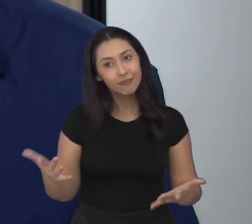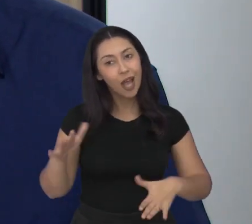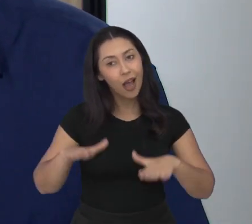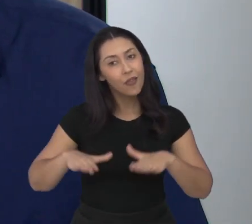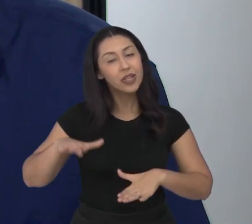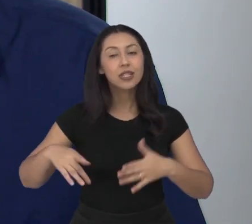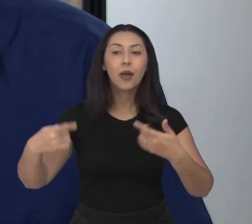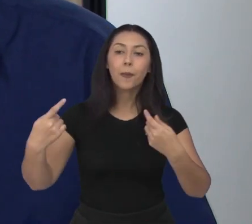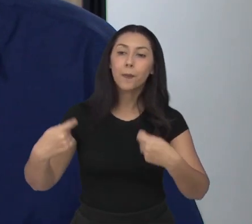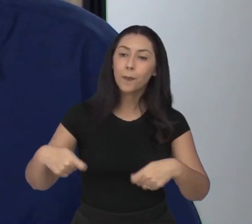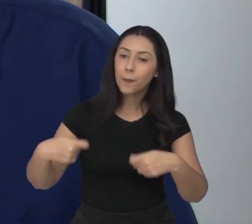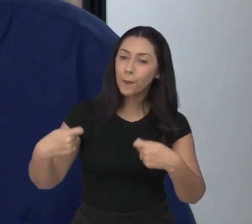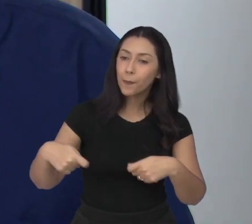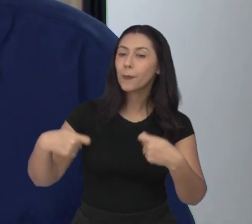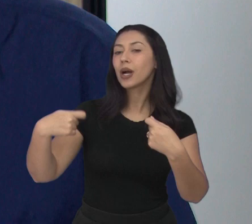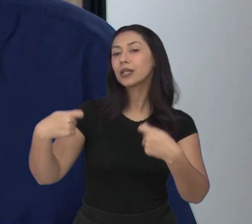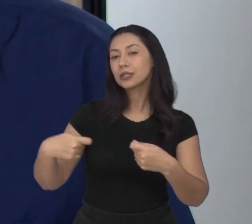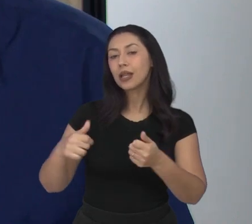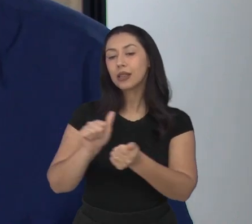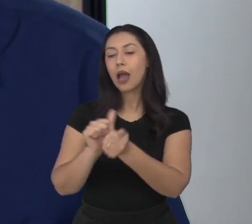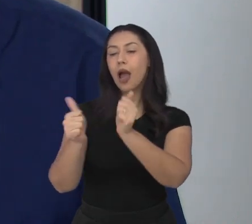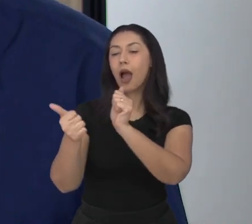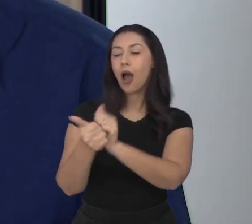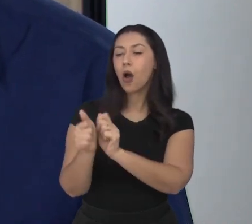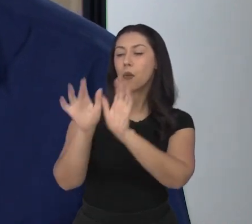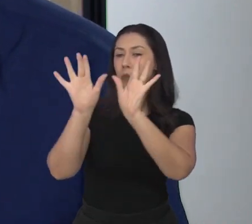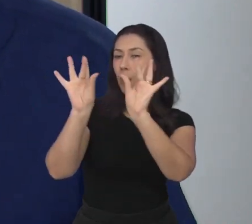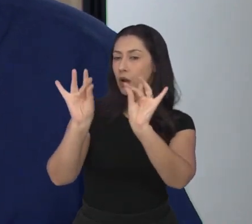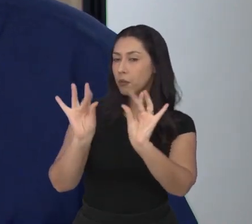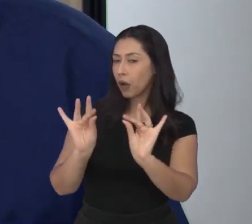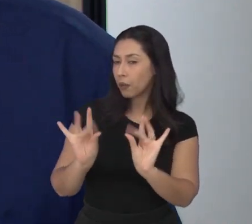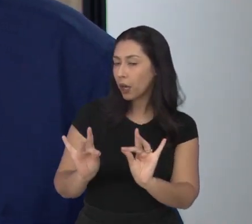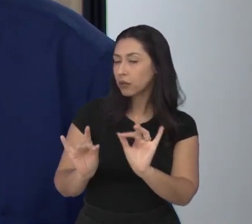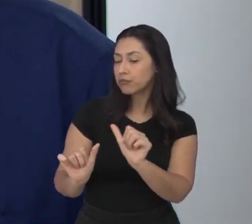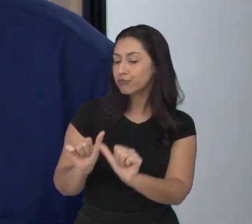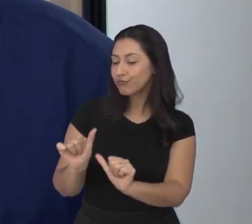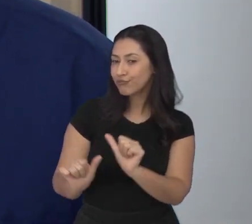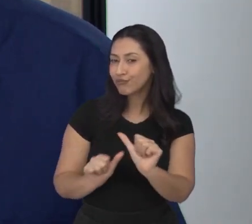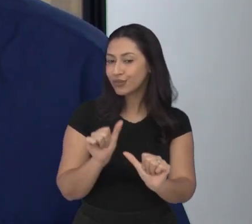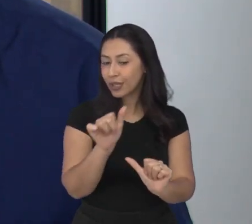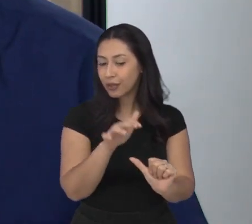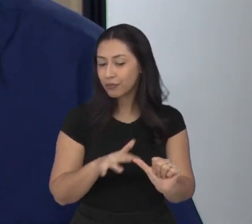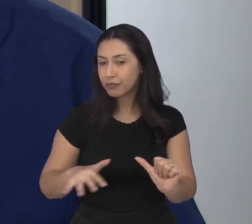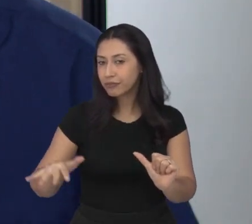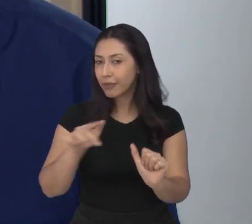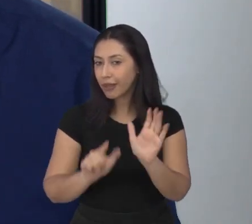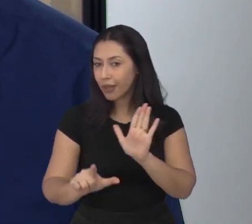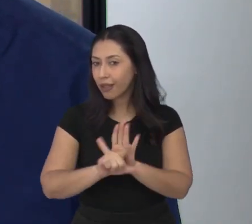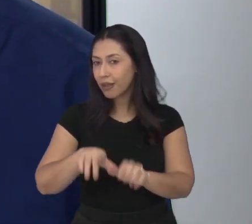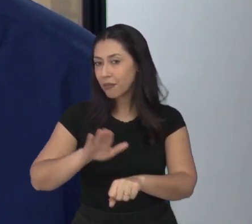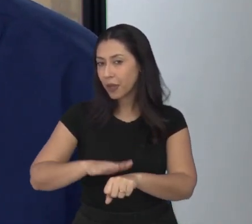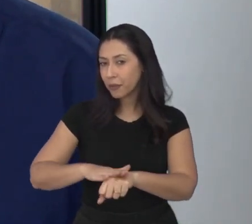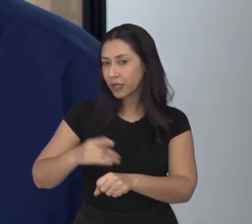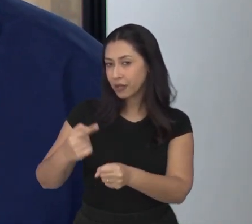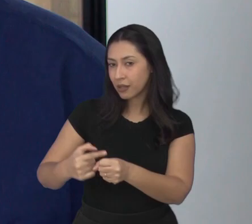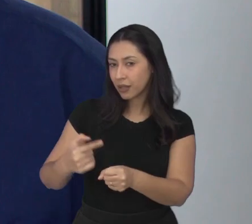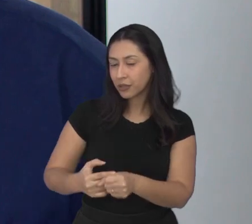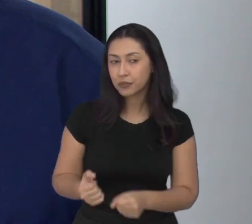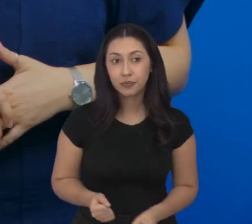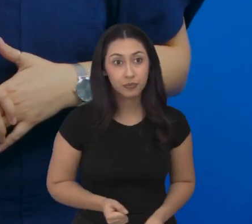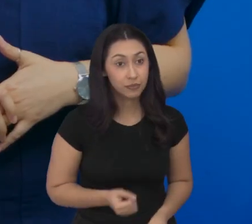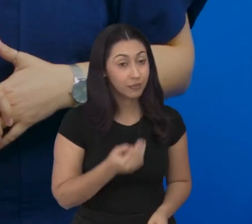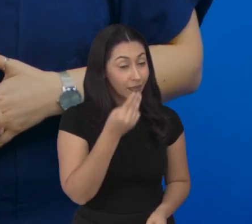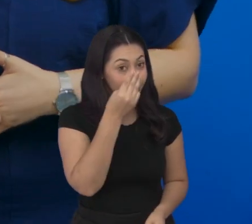também talvez seja necessário você fazer alguns adendos e algumas mudanças dentro da sua lei orgânica do